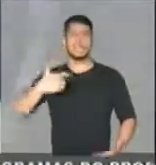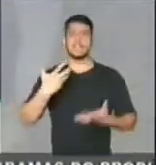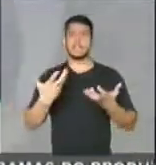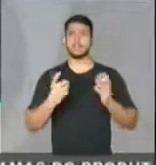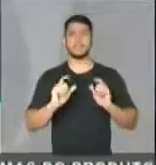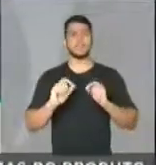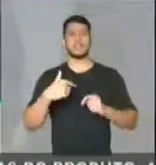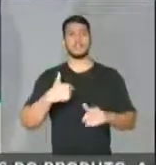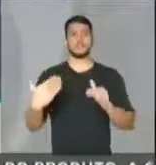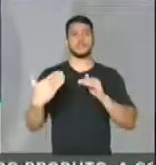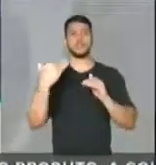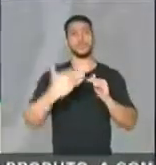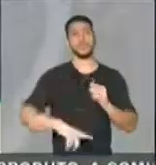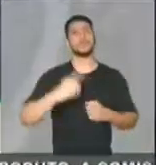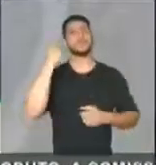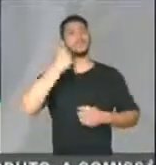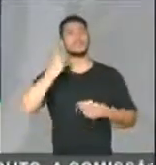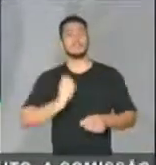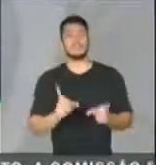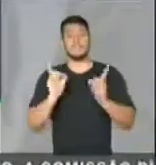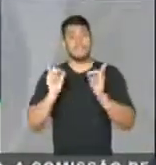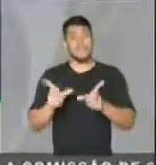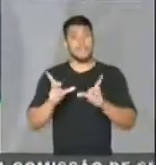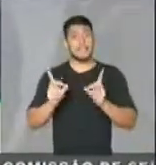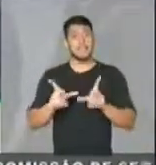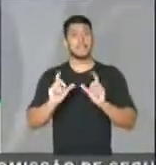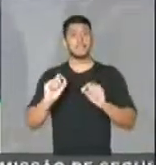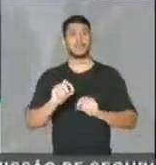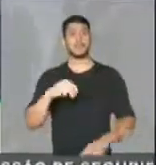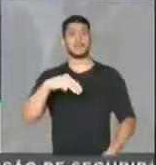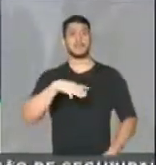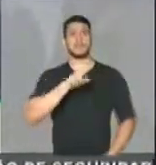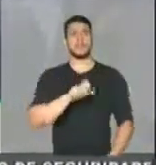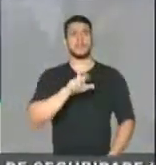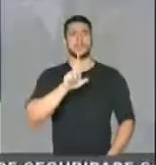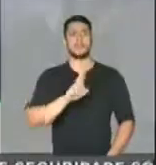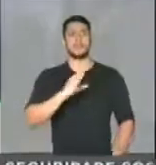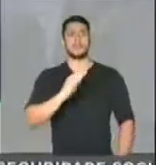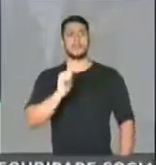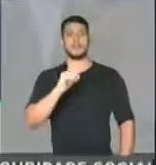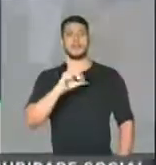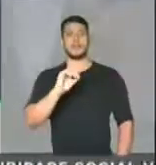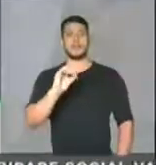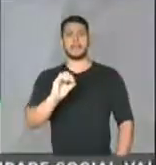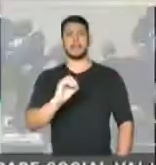Belém contra a tentativa de vender o mercado de São Brás. Vamos à luta!